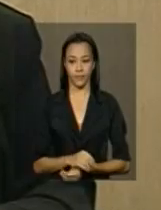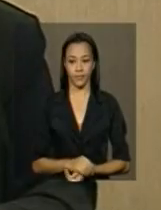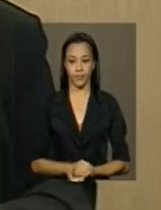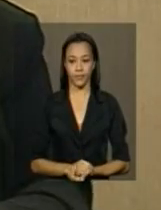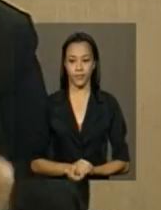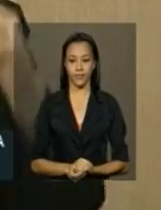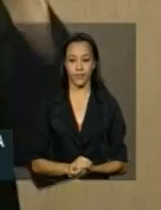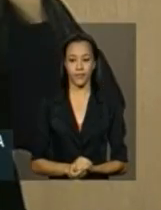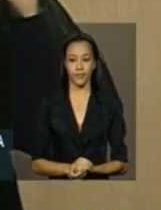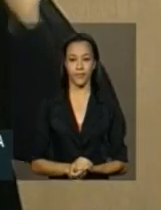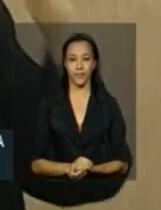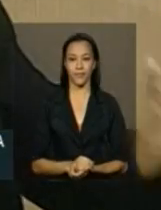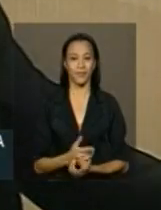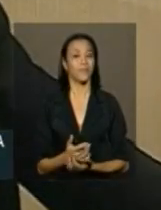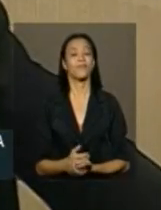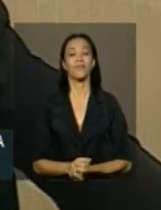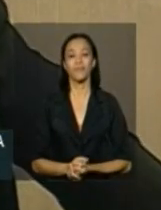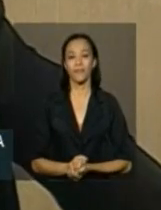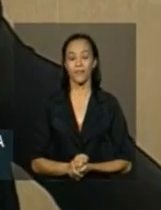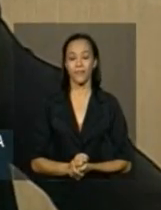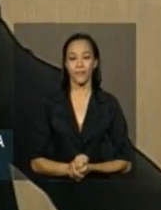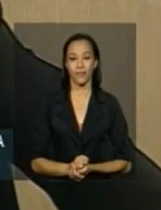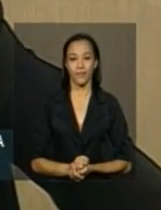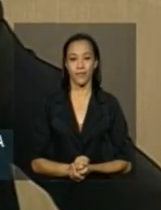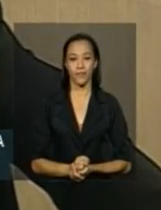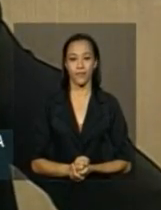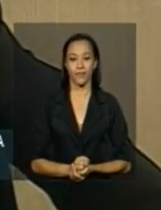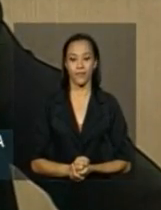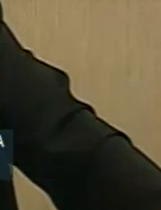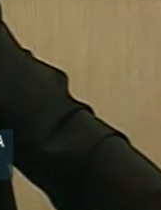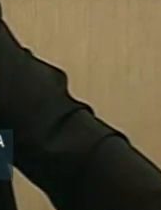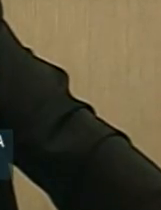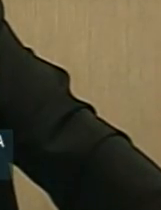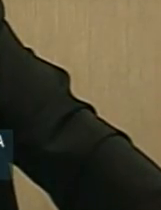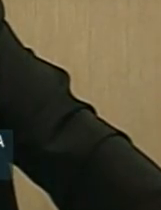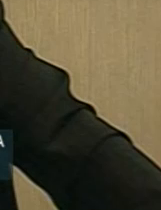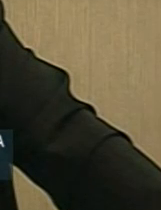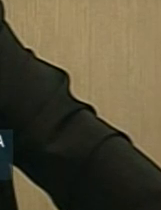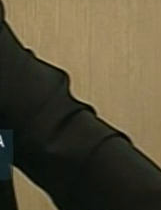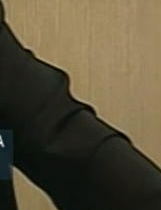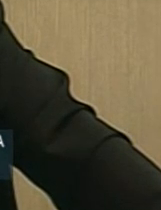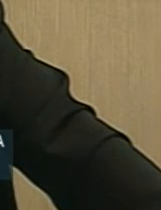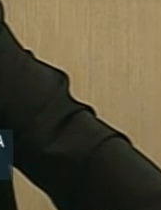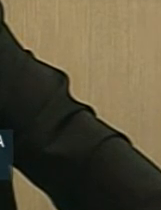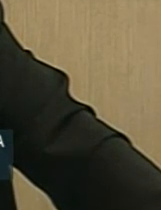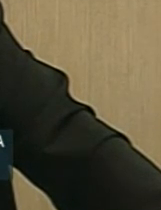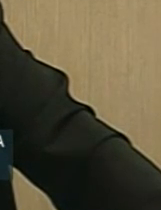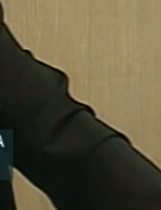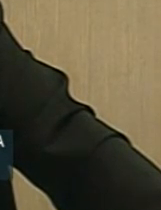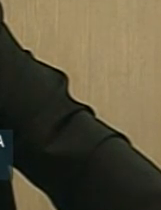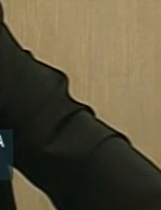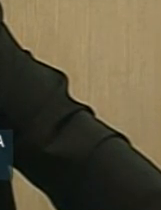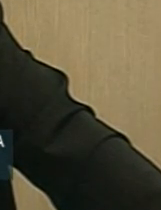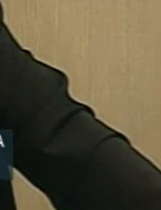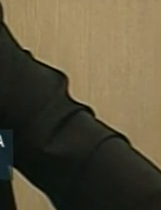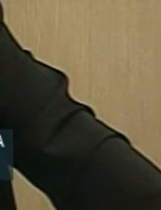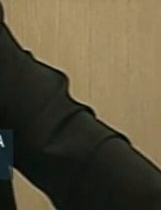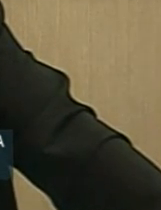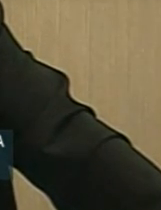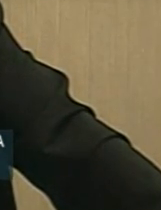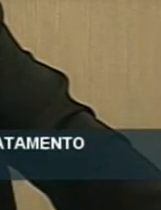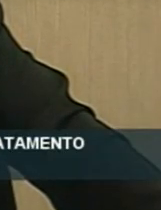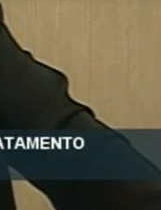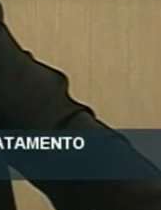deixa ela não me deixa vamos embora É ministra H como a senhora apresentou aí uma redução de